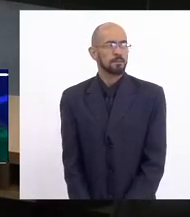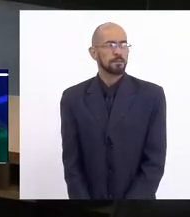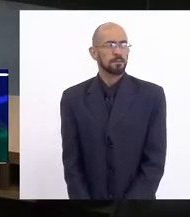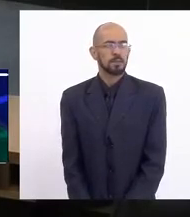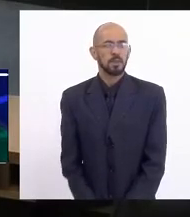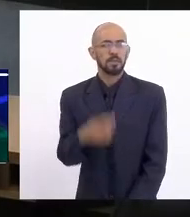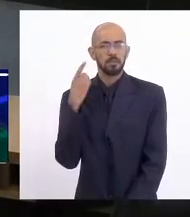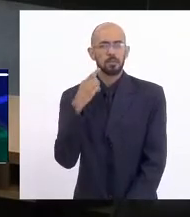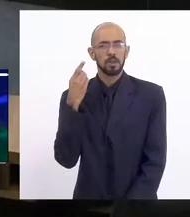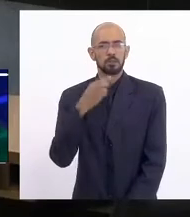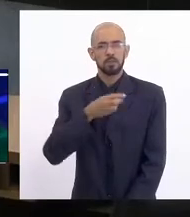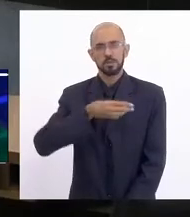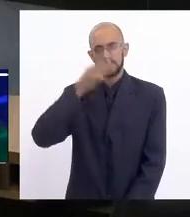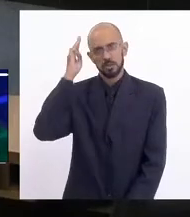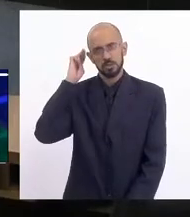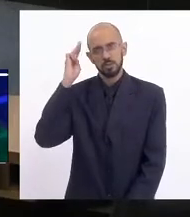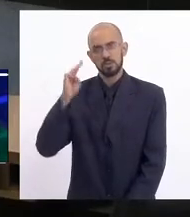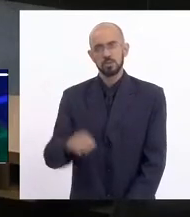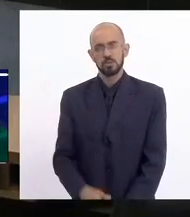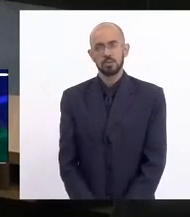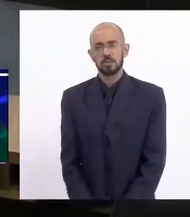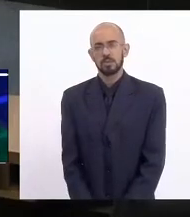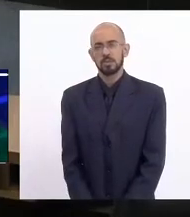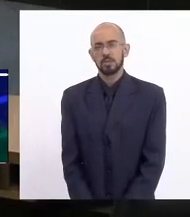Deputado Márcio Pacheco.